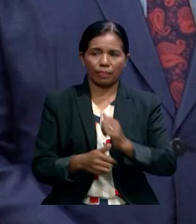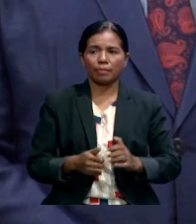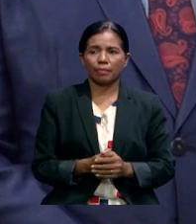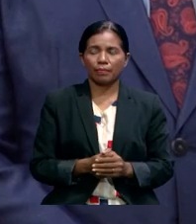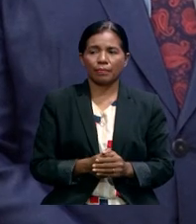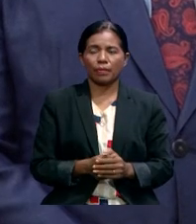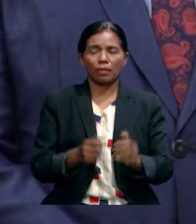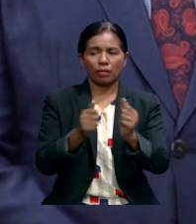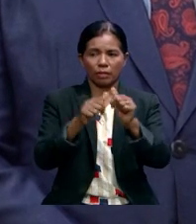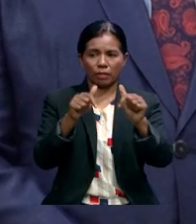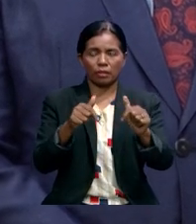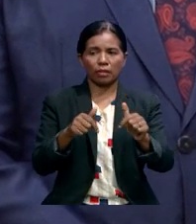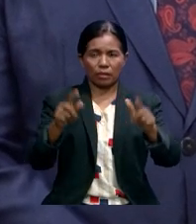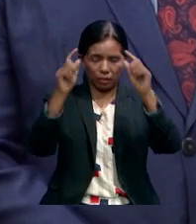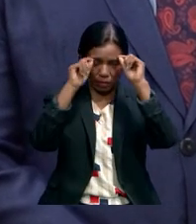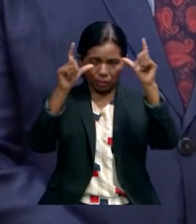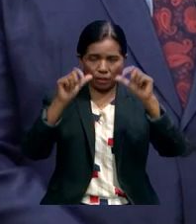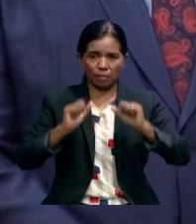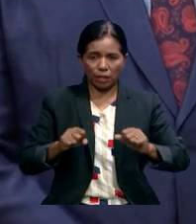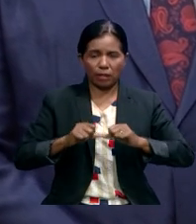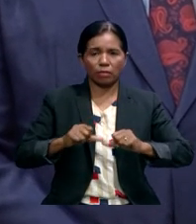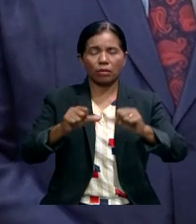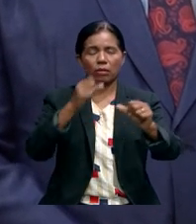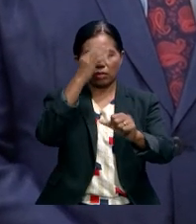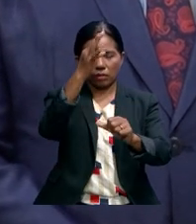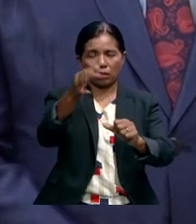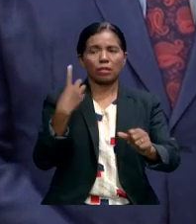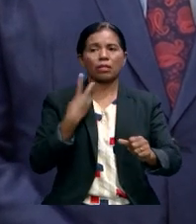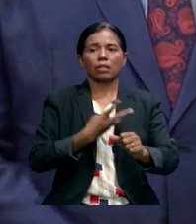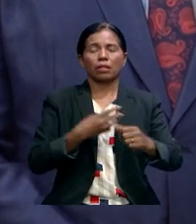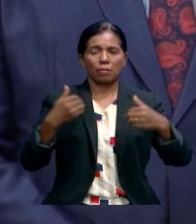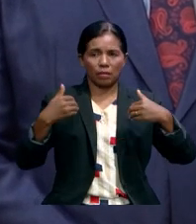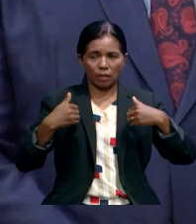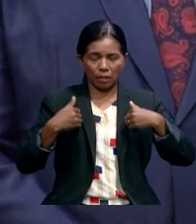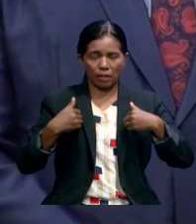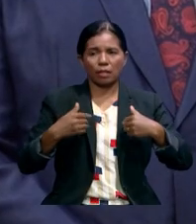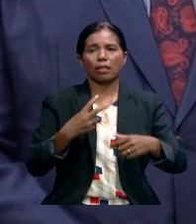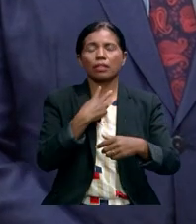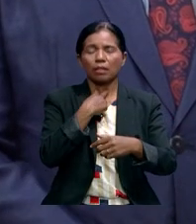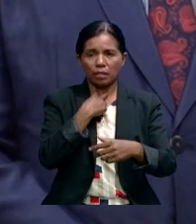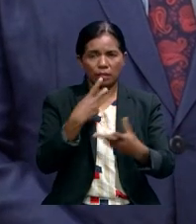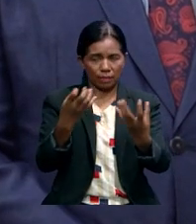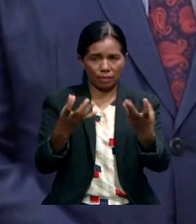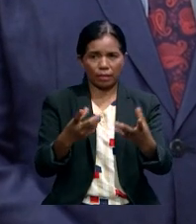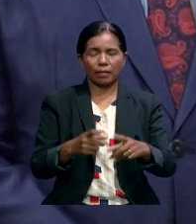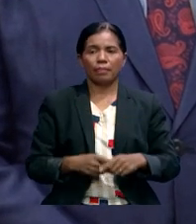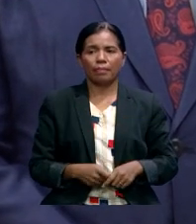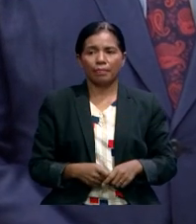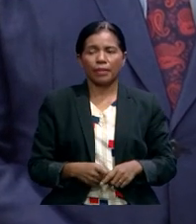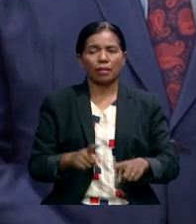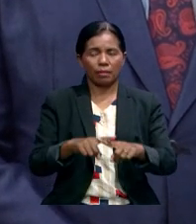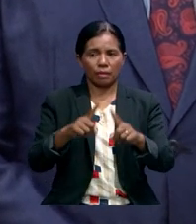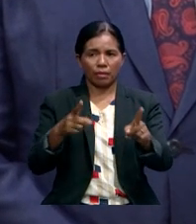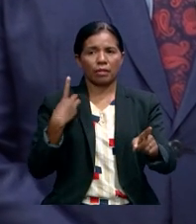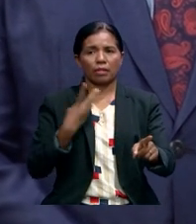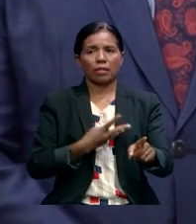Só no nema que vê Timor, bele lá um baúim. E também ia frustração. Mas vê, e